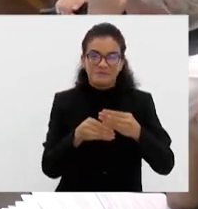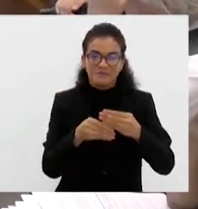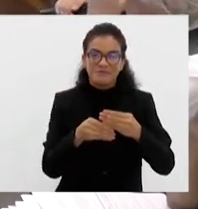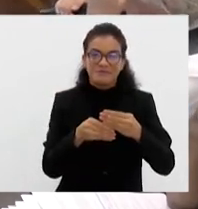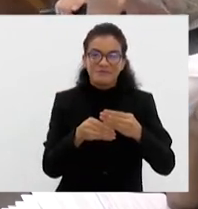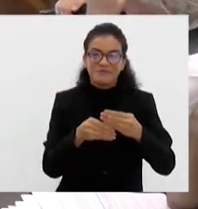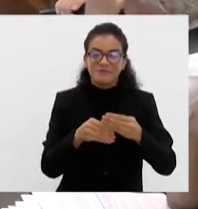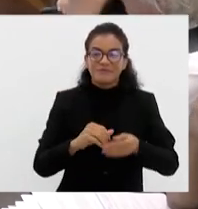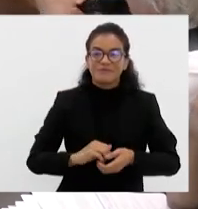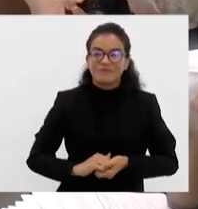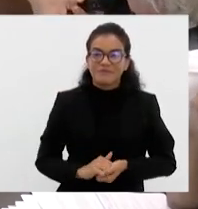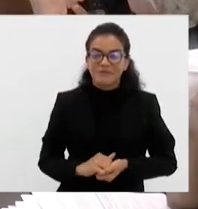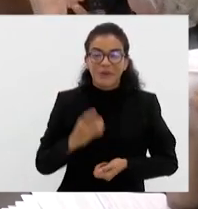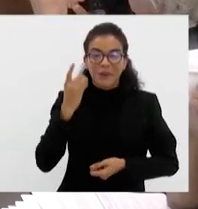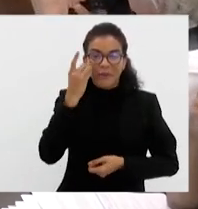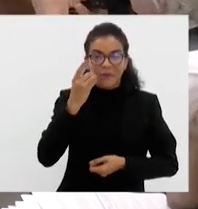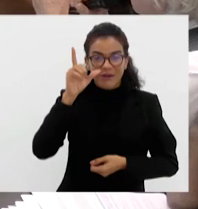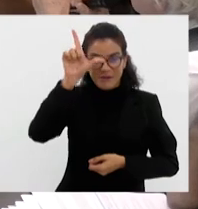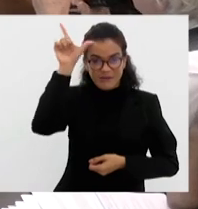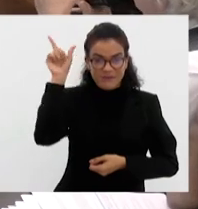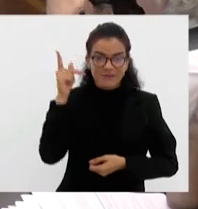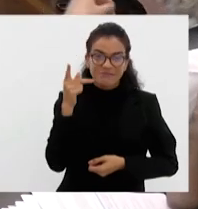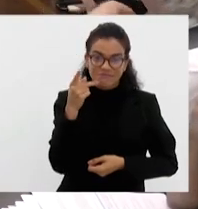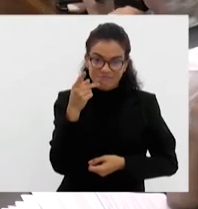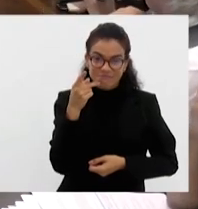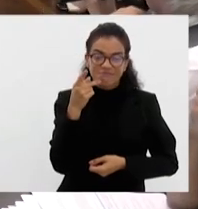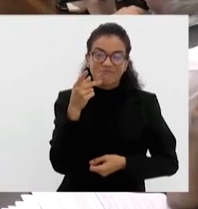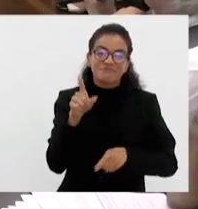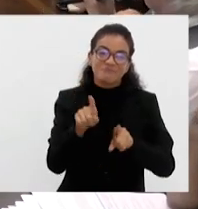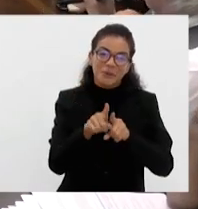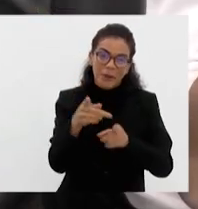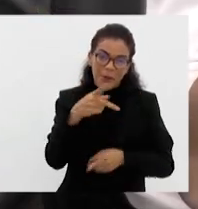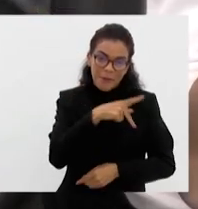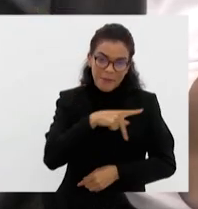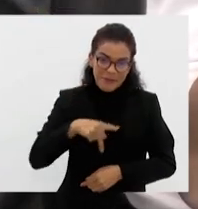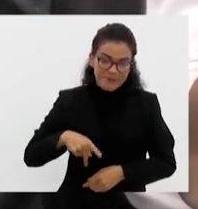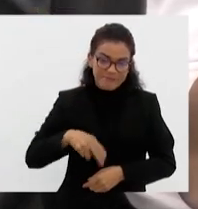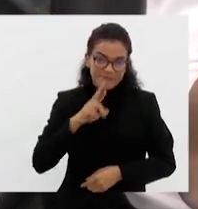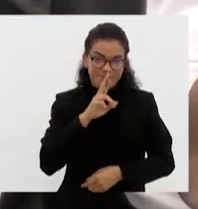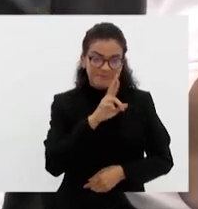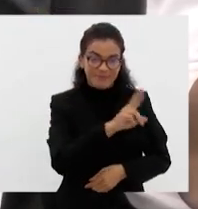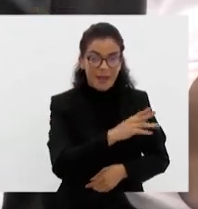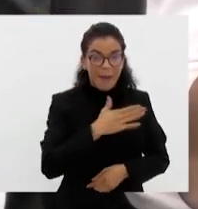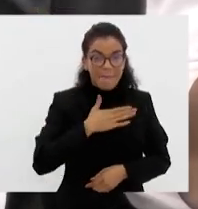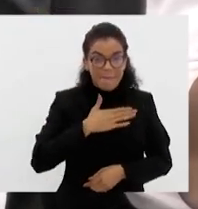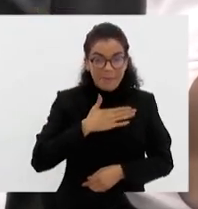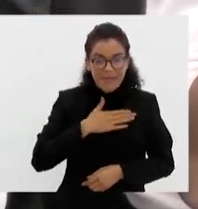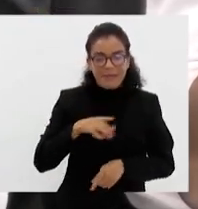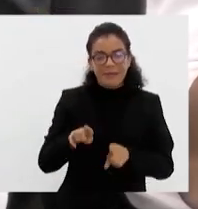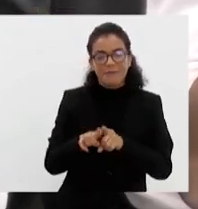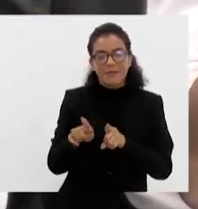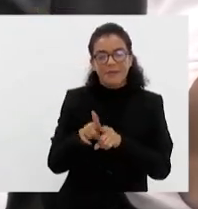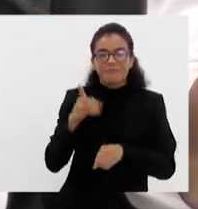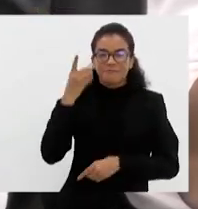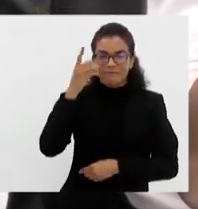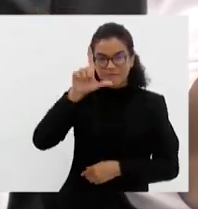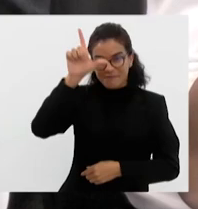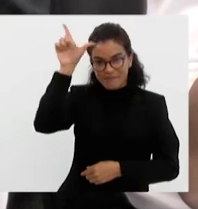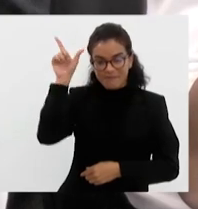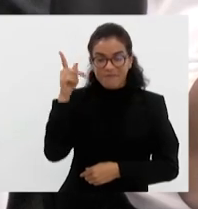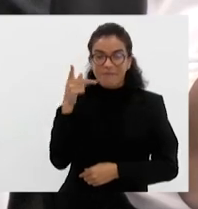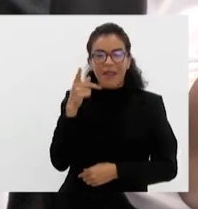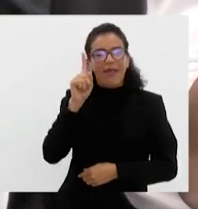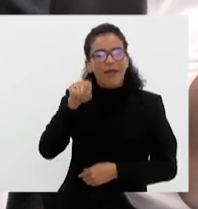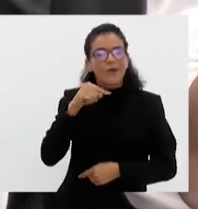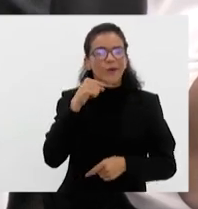que levantou o deputado Luiz Paulo e que Vossa Excelência já respondeu. A minha, deputada Amorim e deputado Luiz Paulo, é até uma